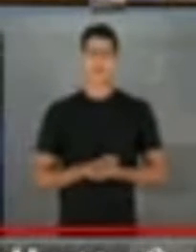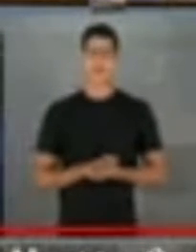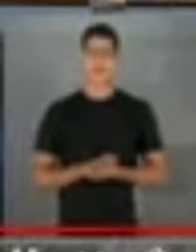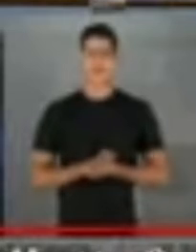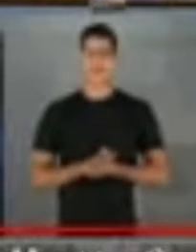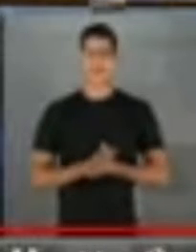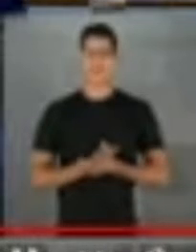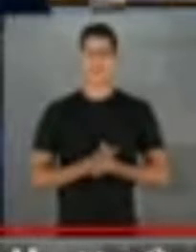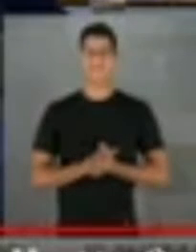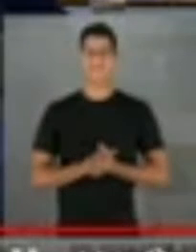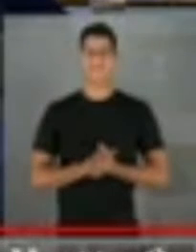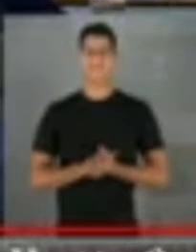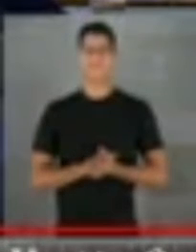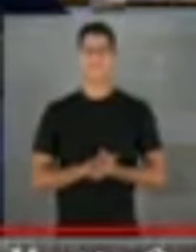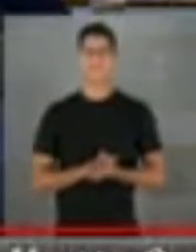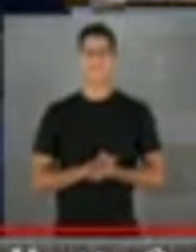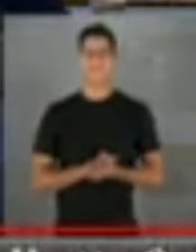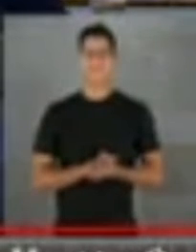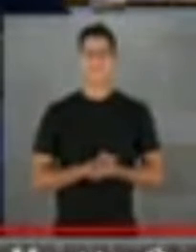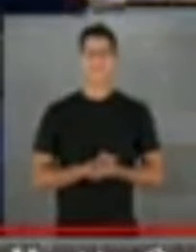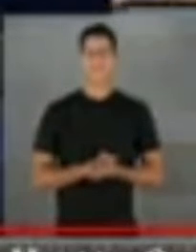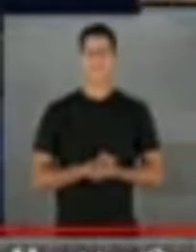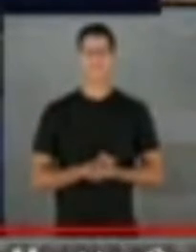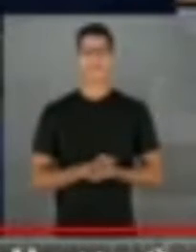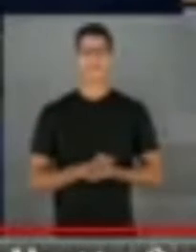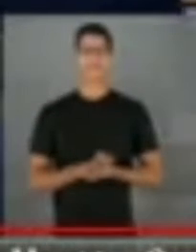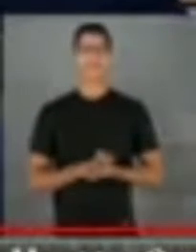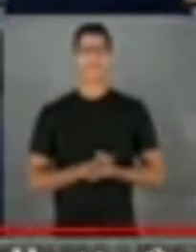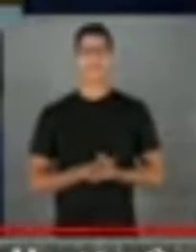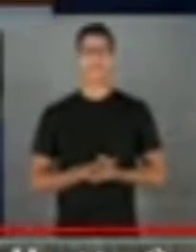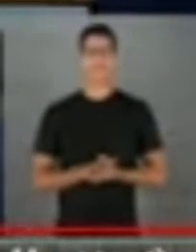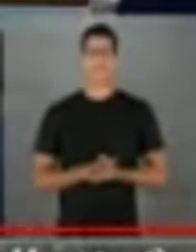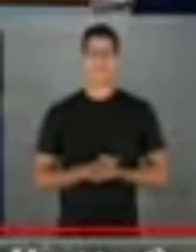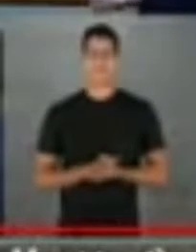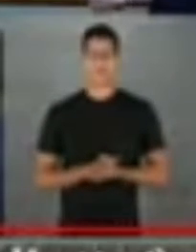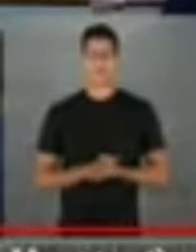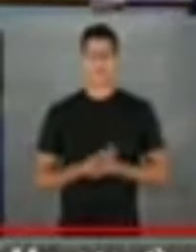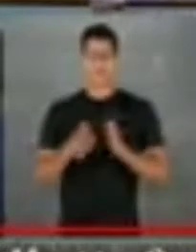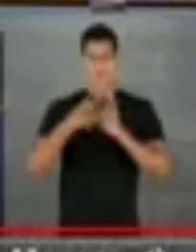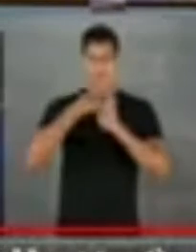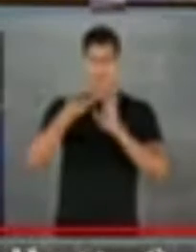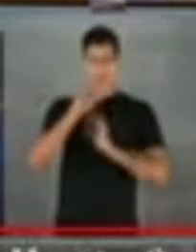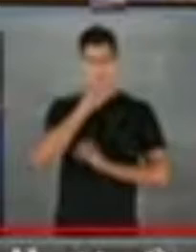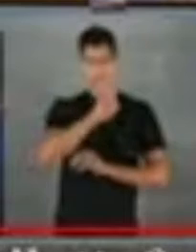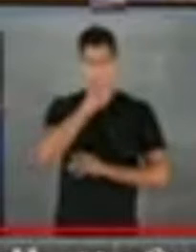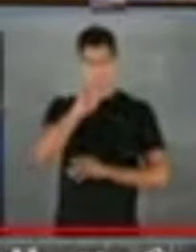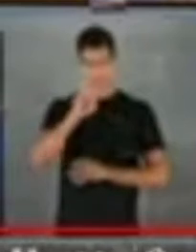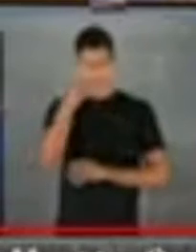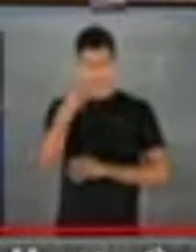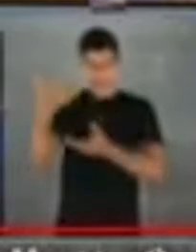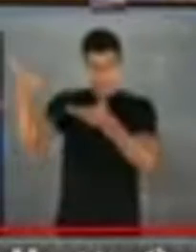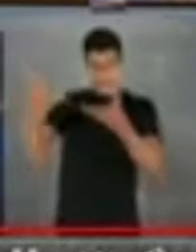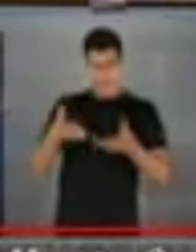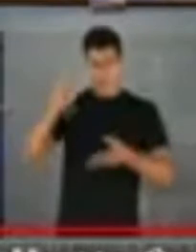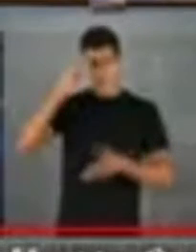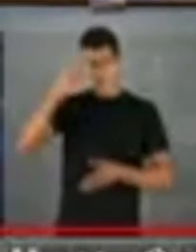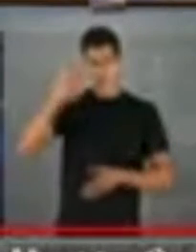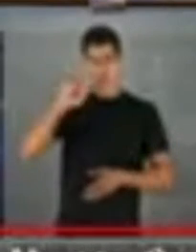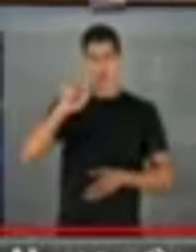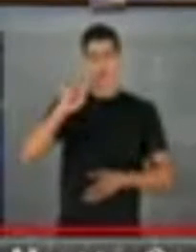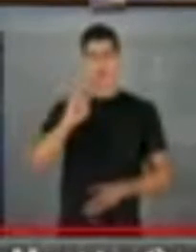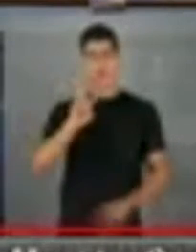Tá no cronograma de você. Requerimento 553, que convoca o senhor Carlos